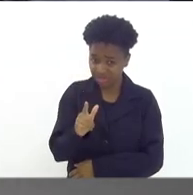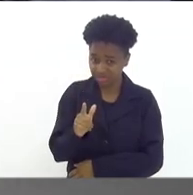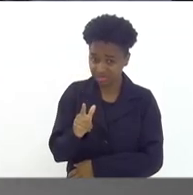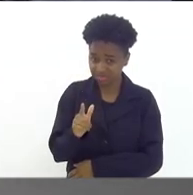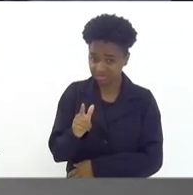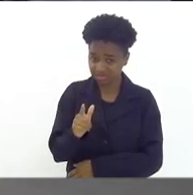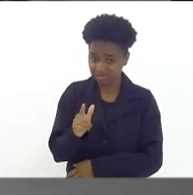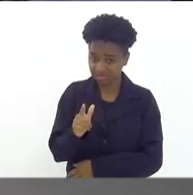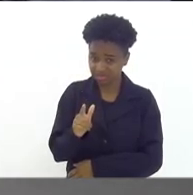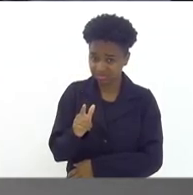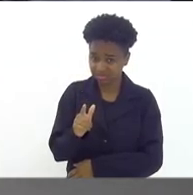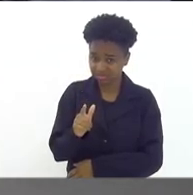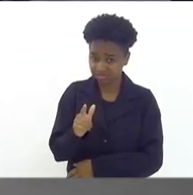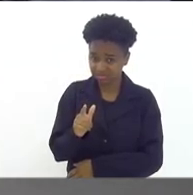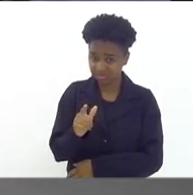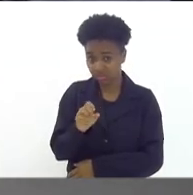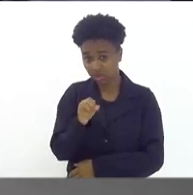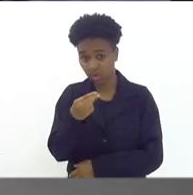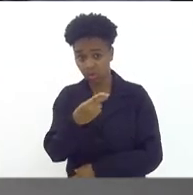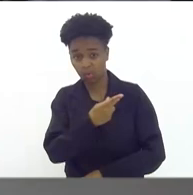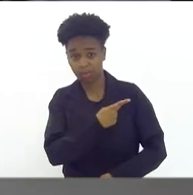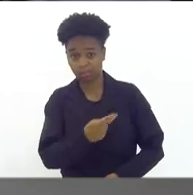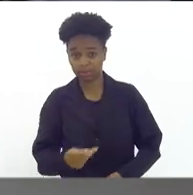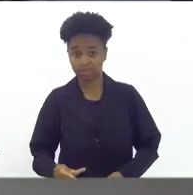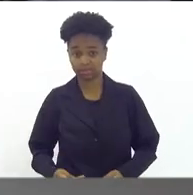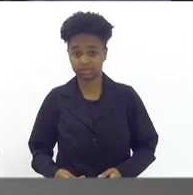será que a presidente